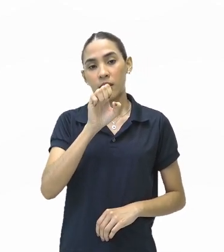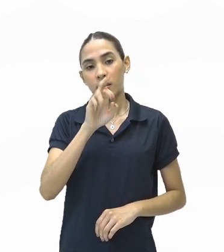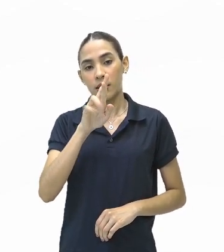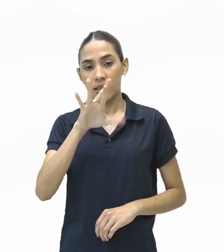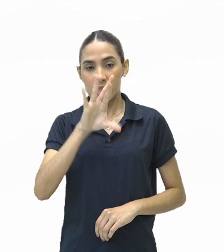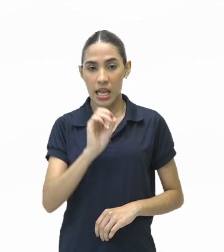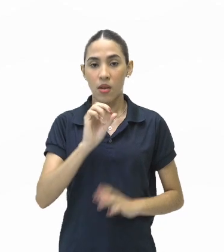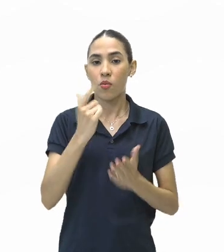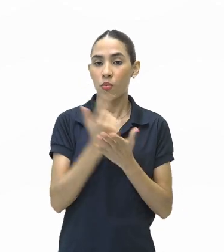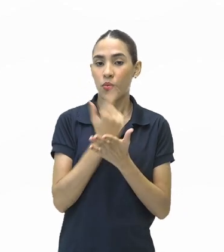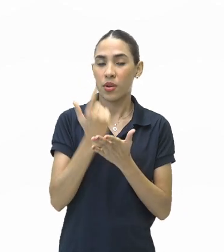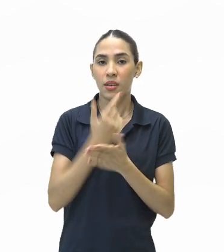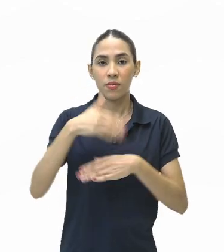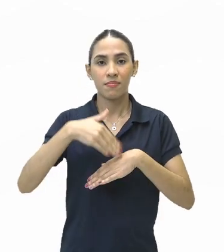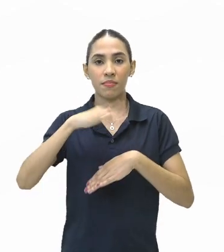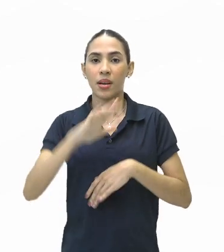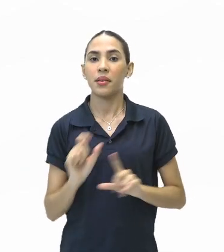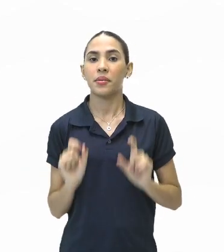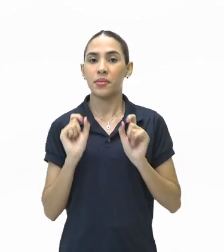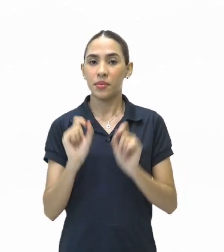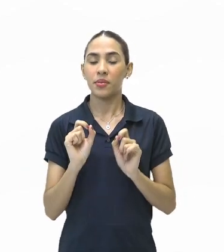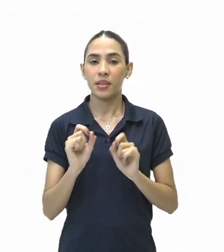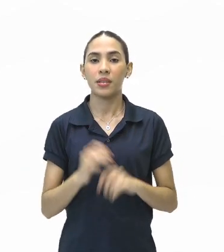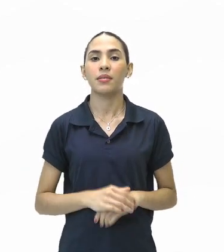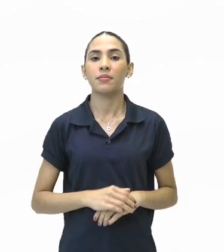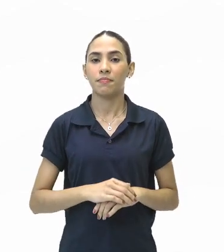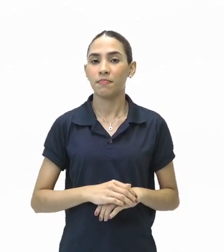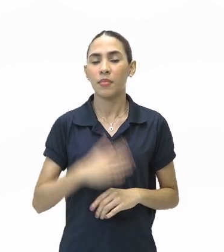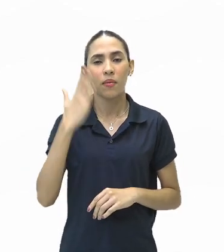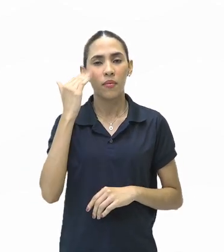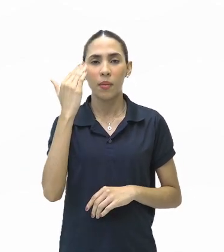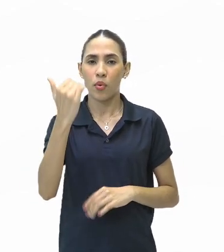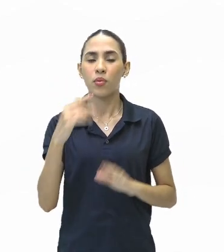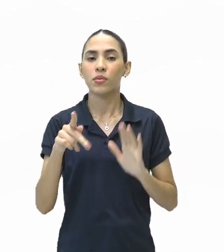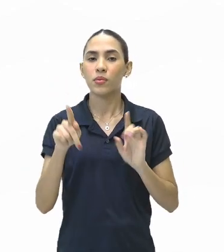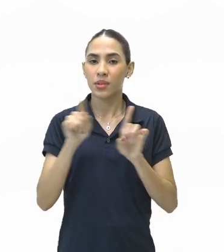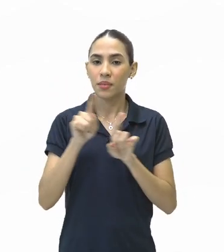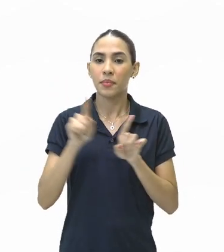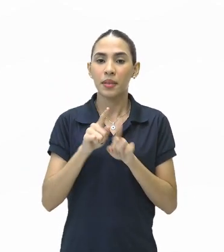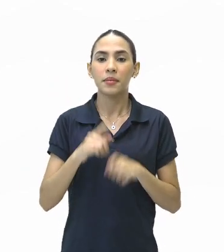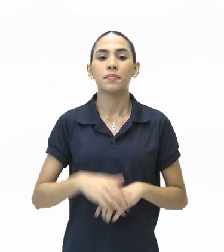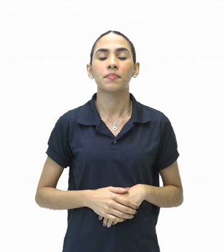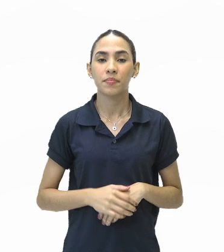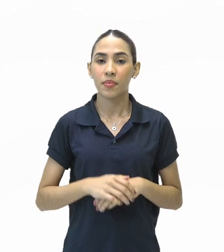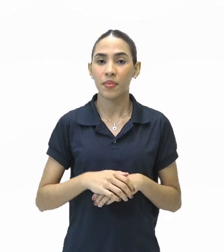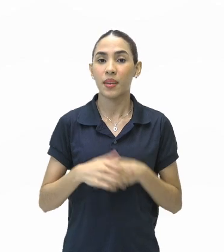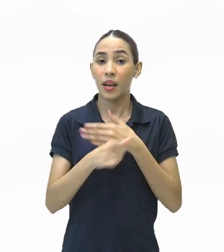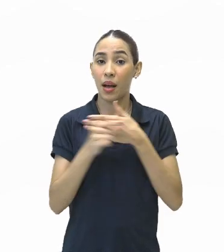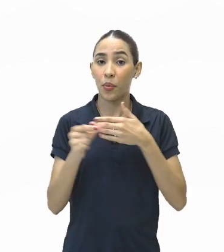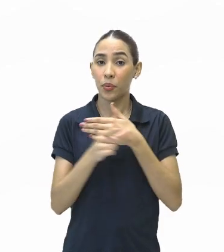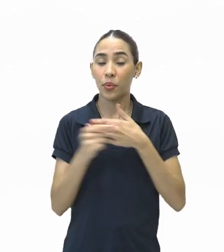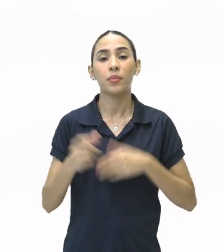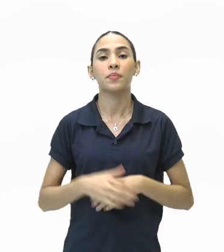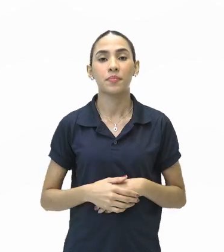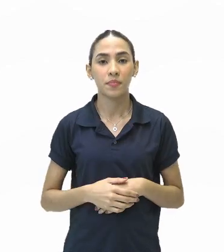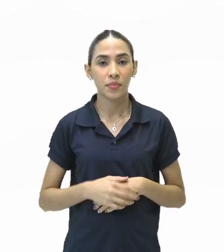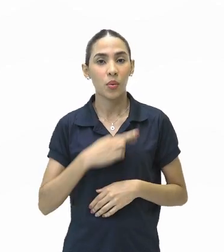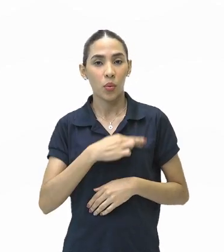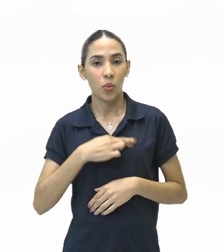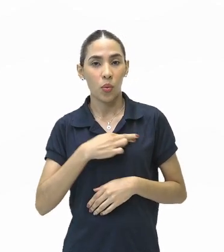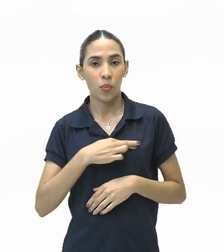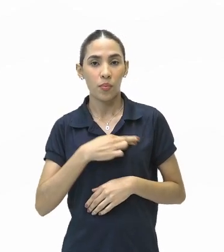Veredas, que é o destaque desse escritor, né, o seu romance